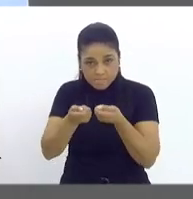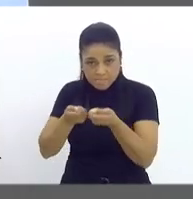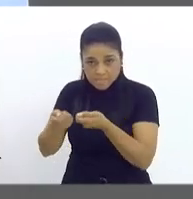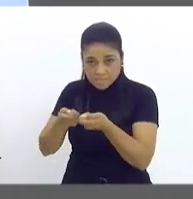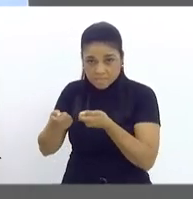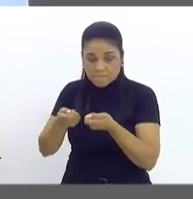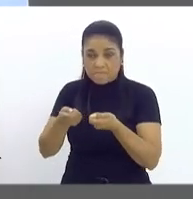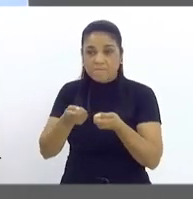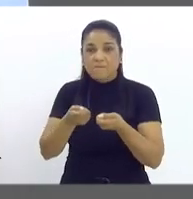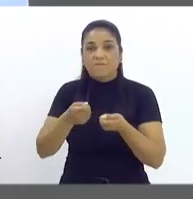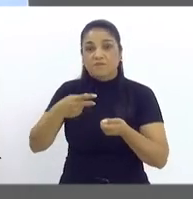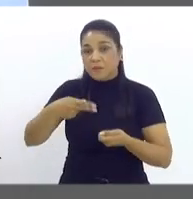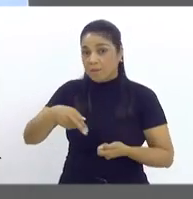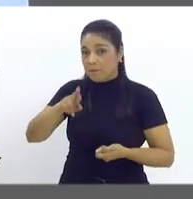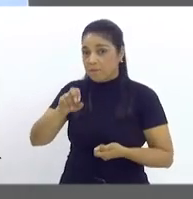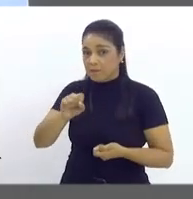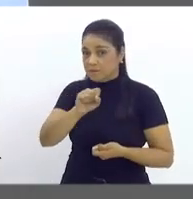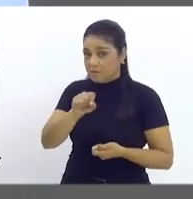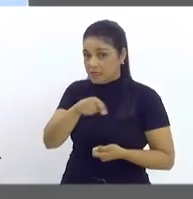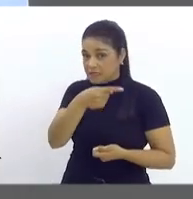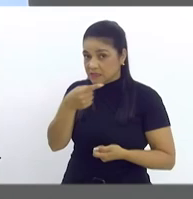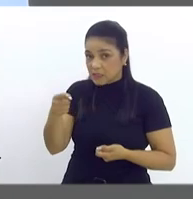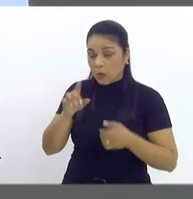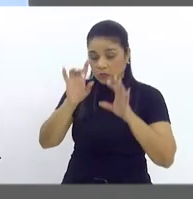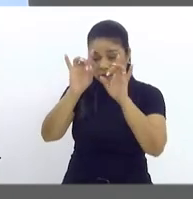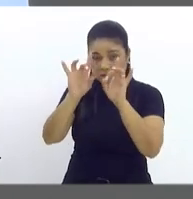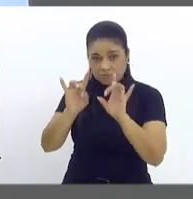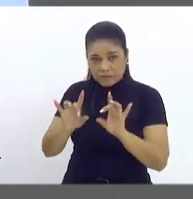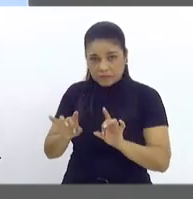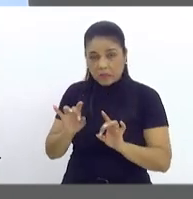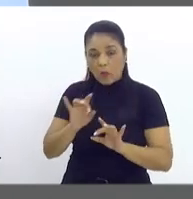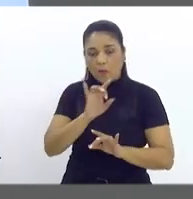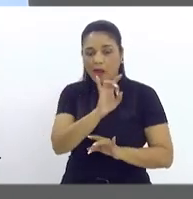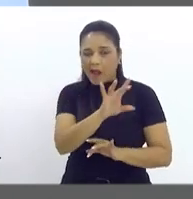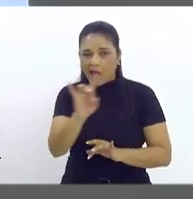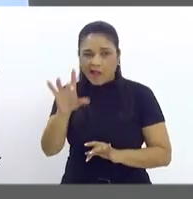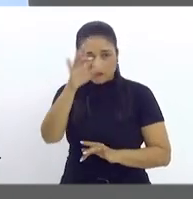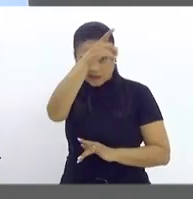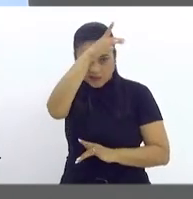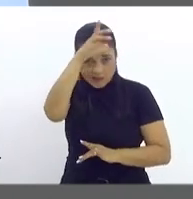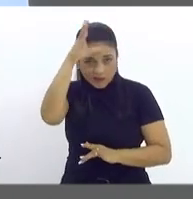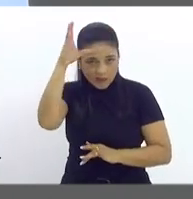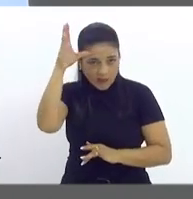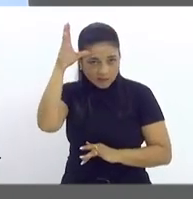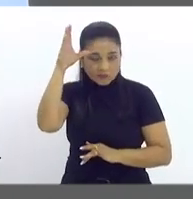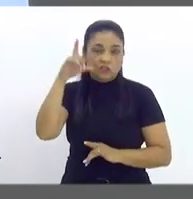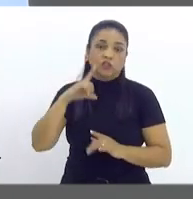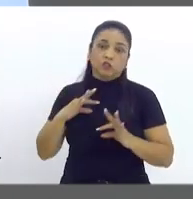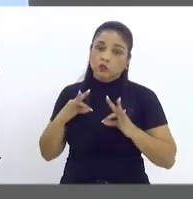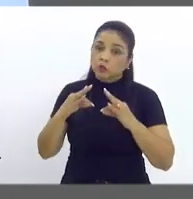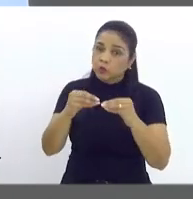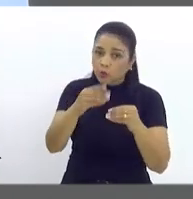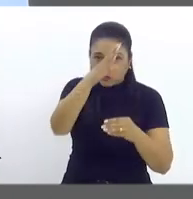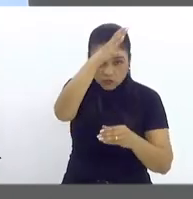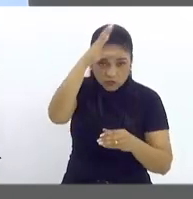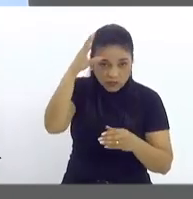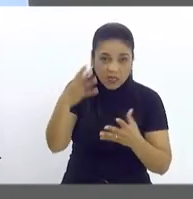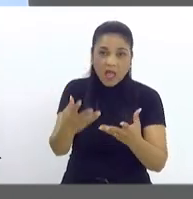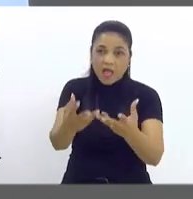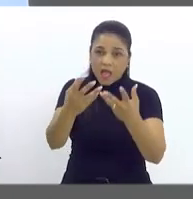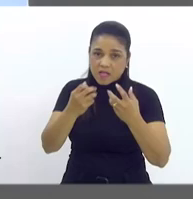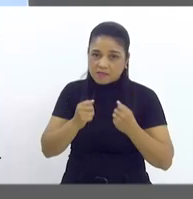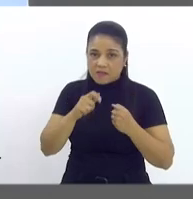um ajuste de pressão específica para cada um dos clientes. Então, todos os clientes recebem o seu